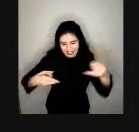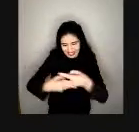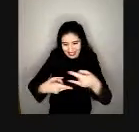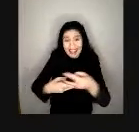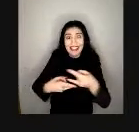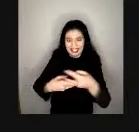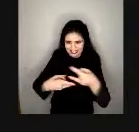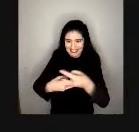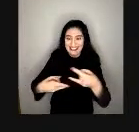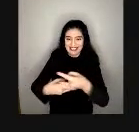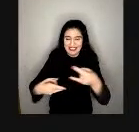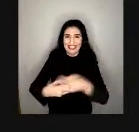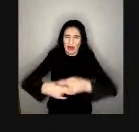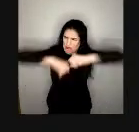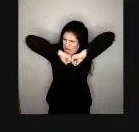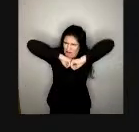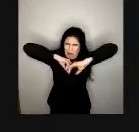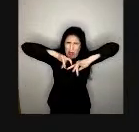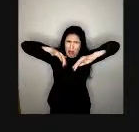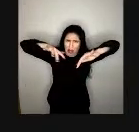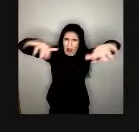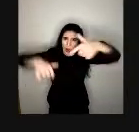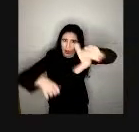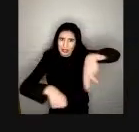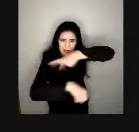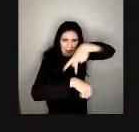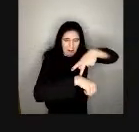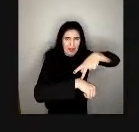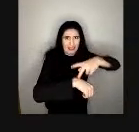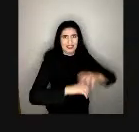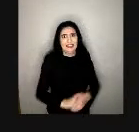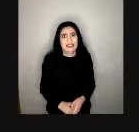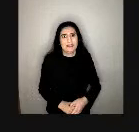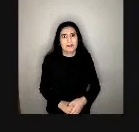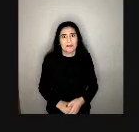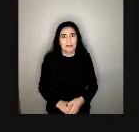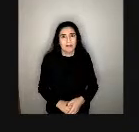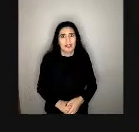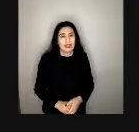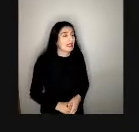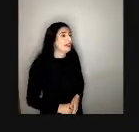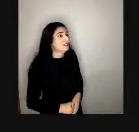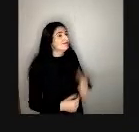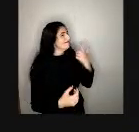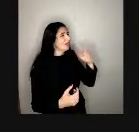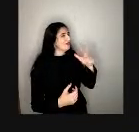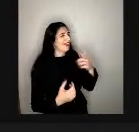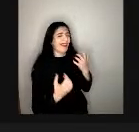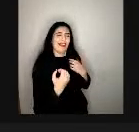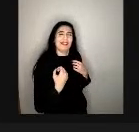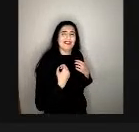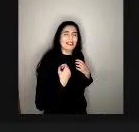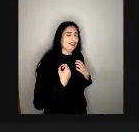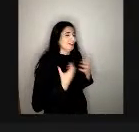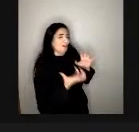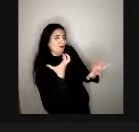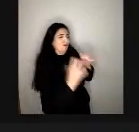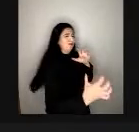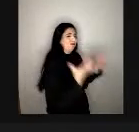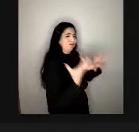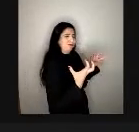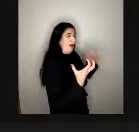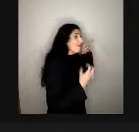tem um alcance muito maior. Você perde no calor humano da proximidade, mas você ganha nessa questão do acesso,